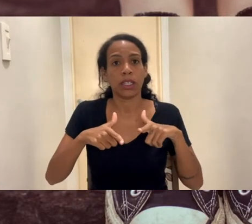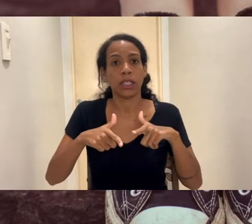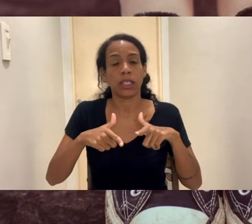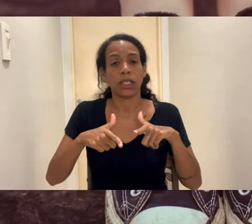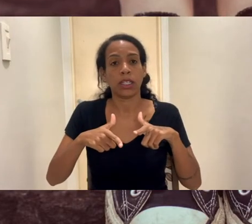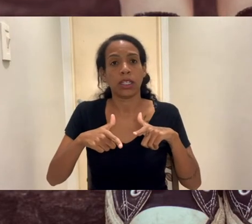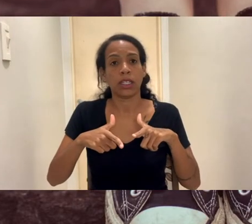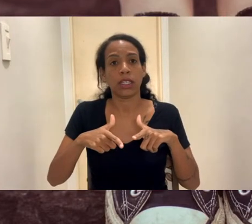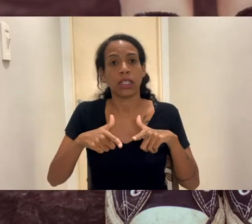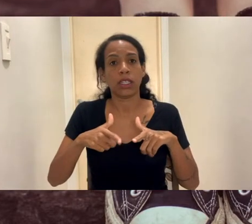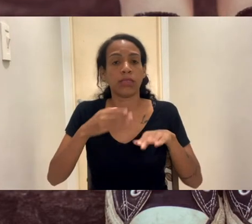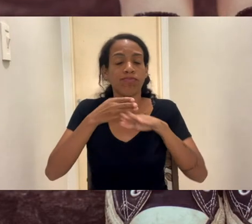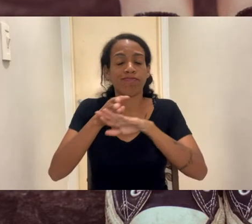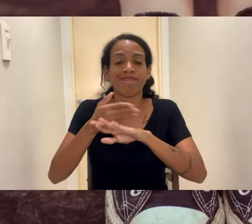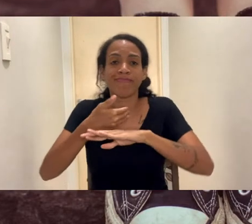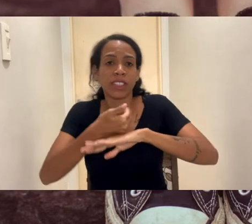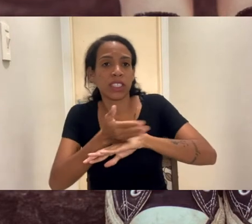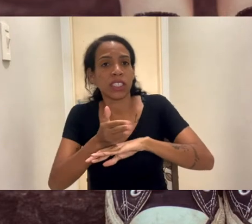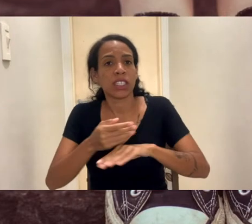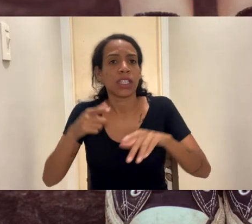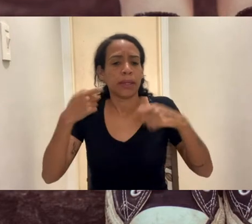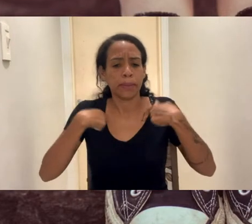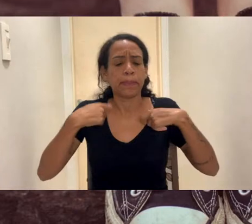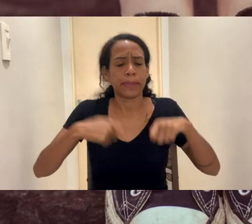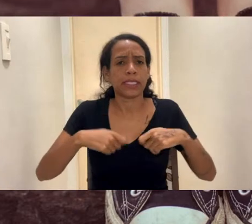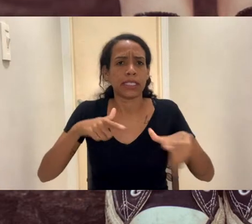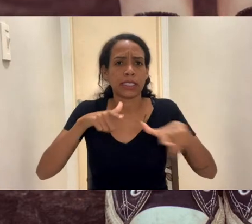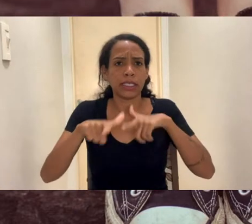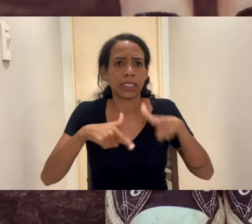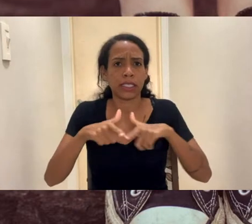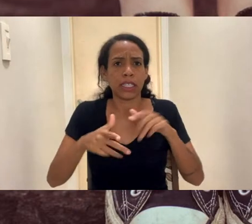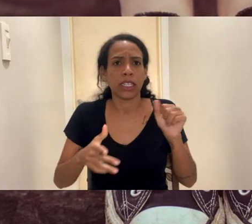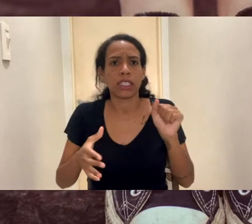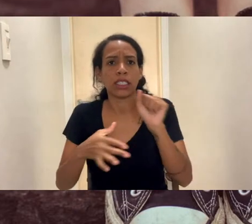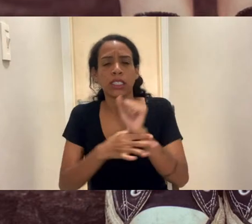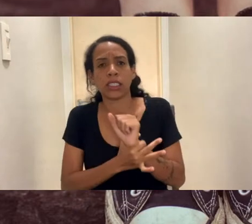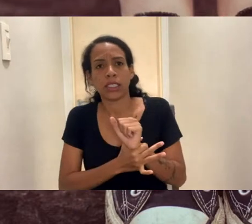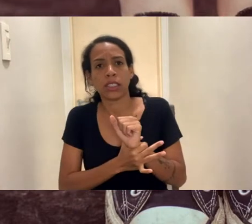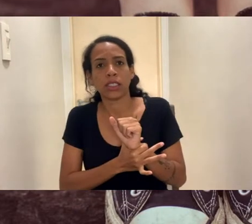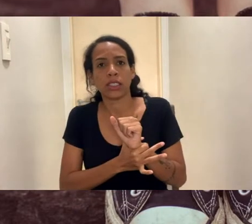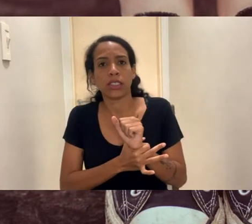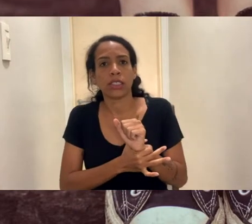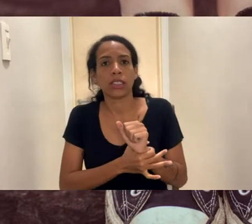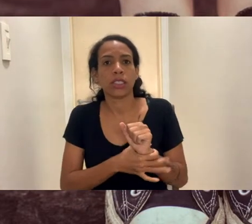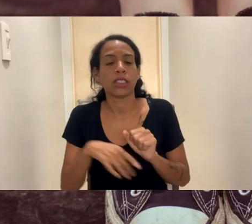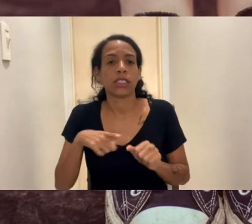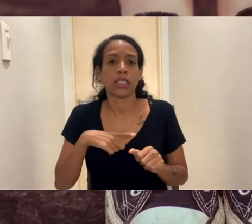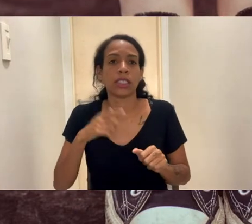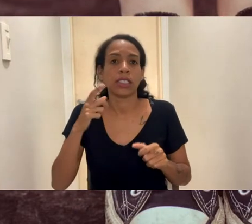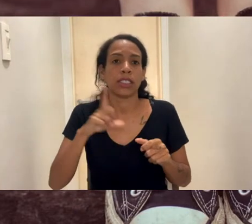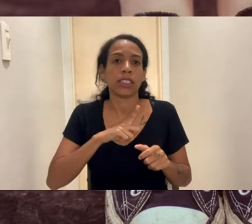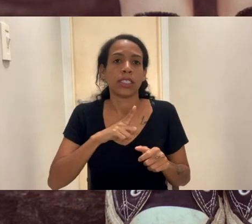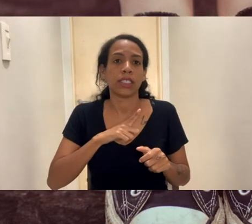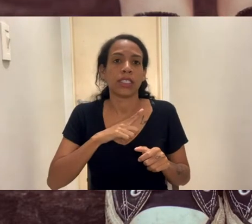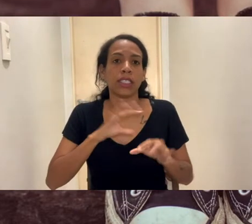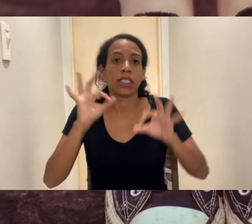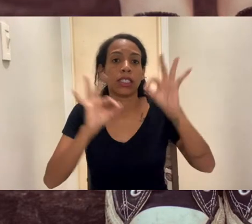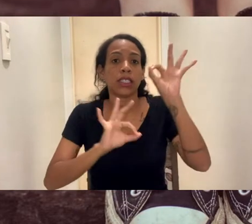interdisciplinaridade, em intersetorialidade, eu preciso trabalhar com os agentes de segurança, e eu tenho apostado muito numa